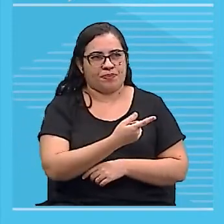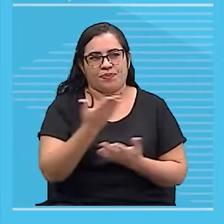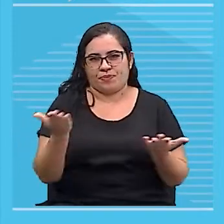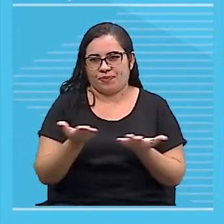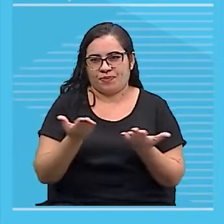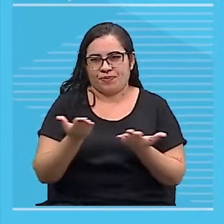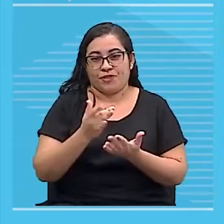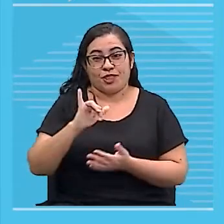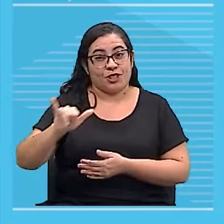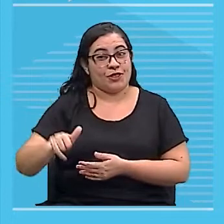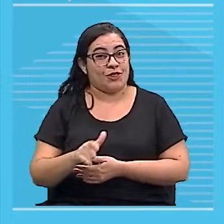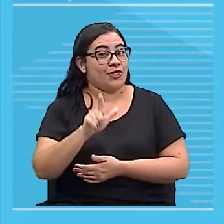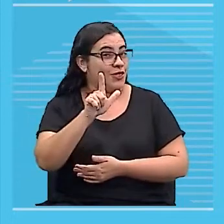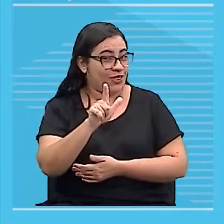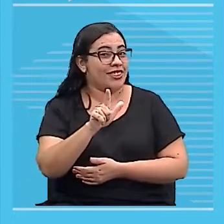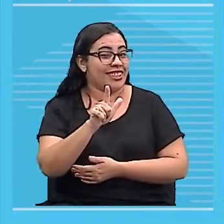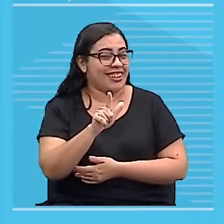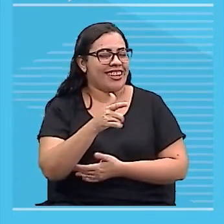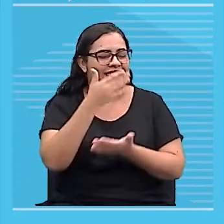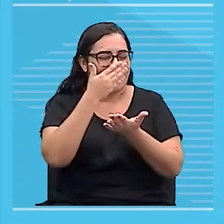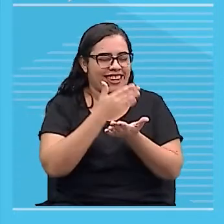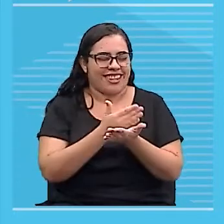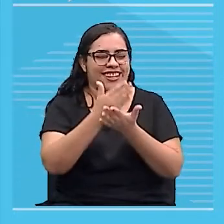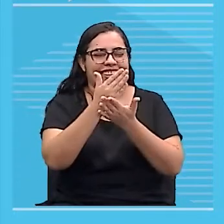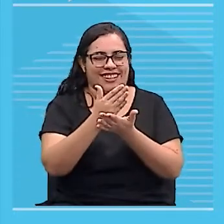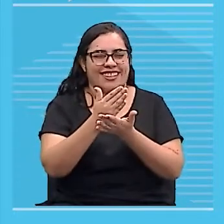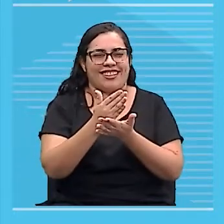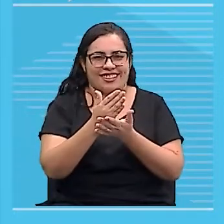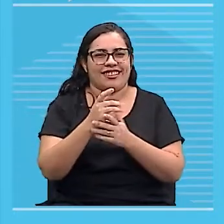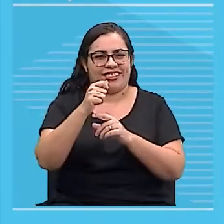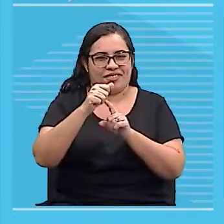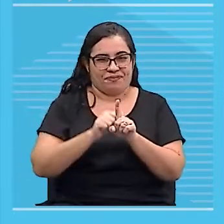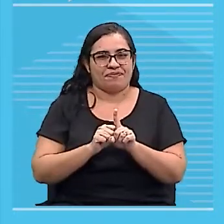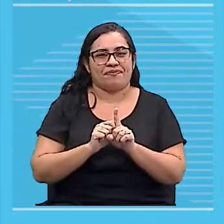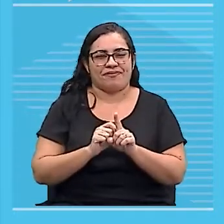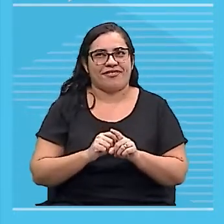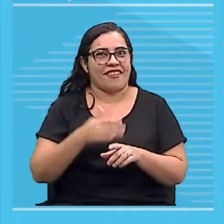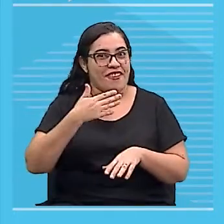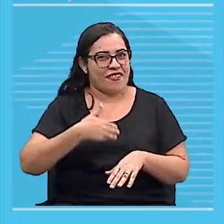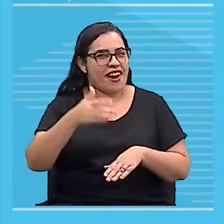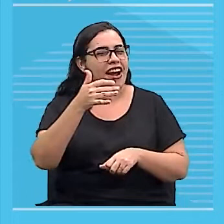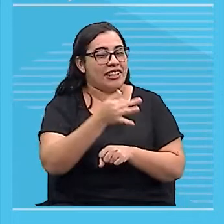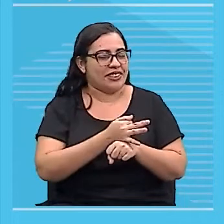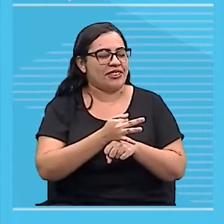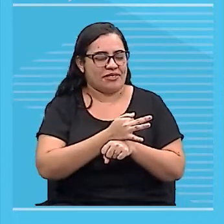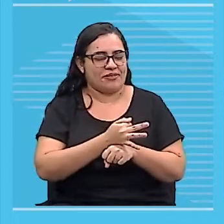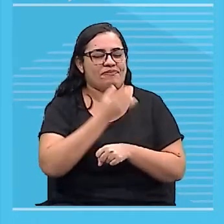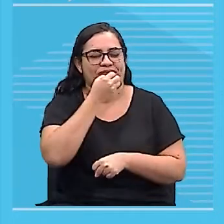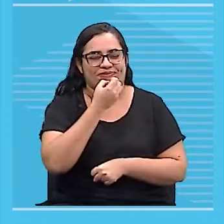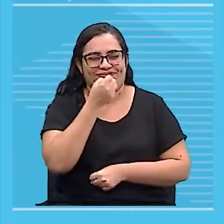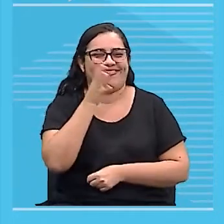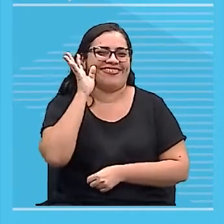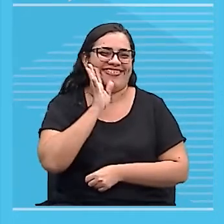de julho, não é isso? Mês de julho aí começando, com força total, chegando às férias, né, professor?